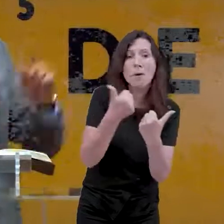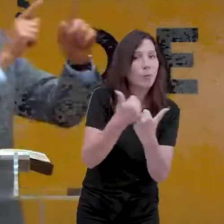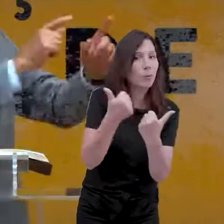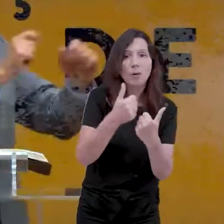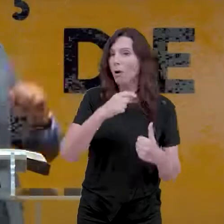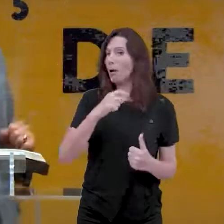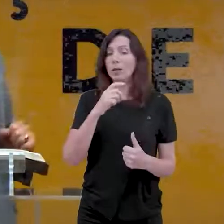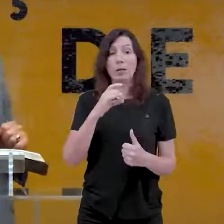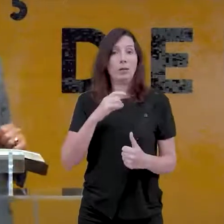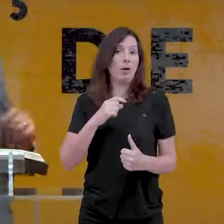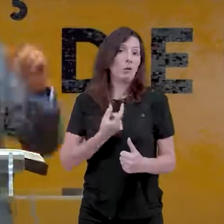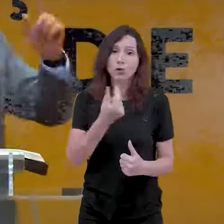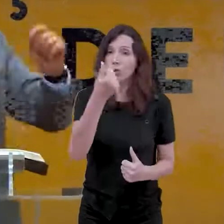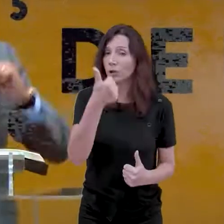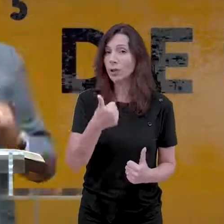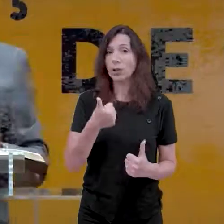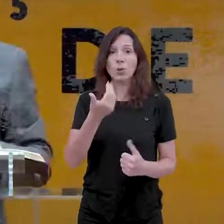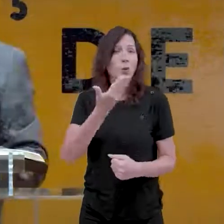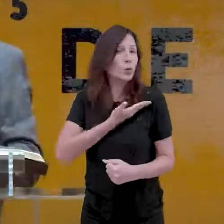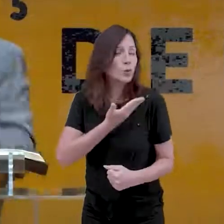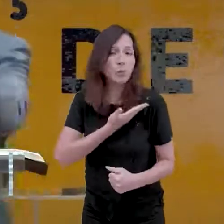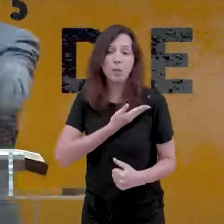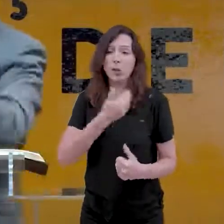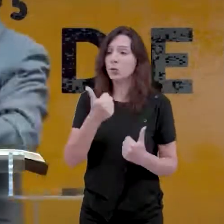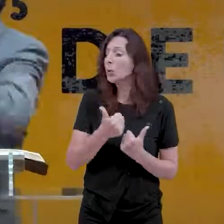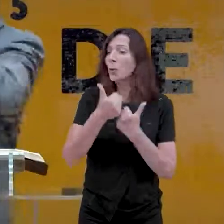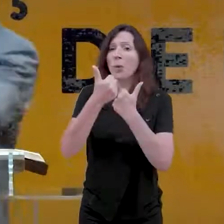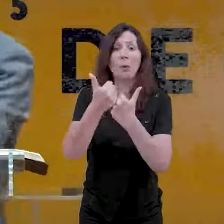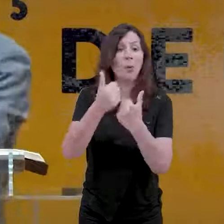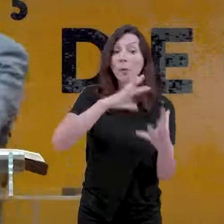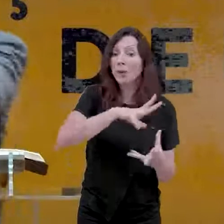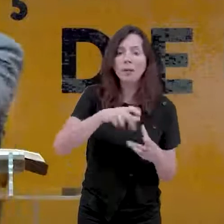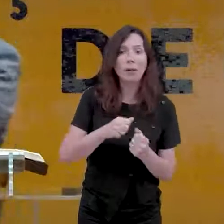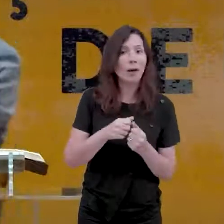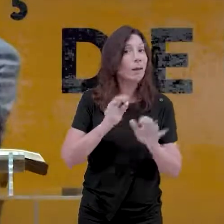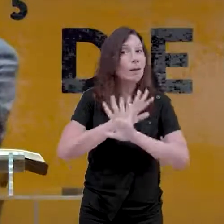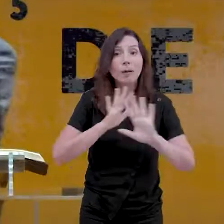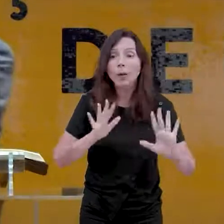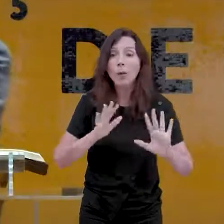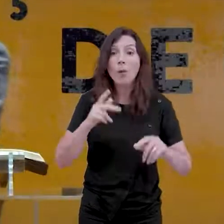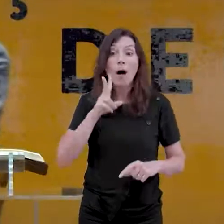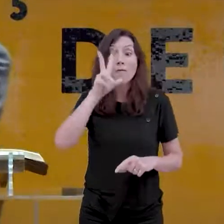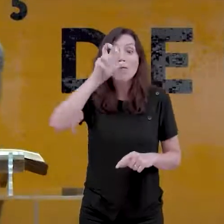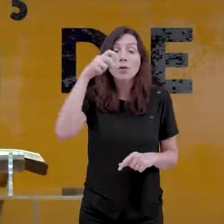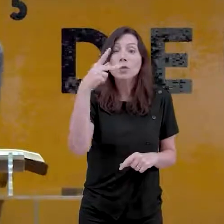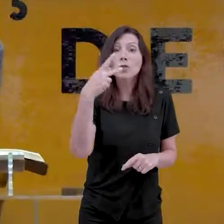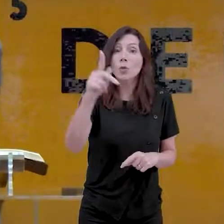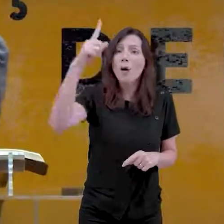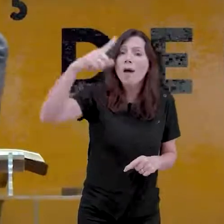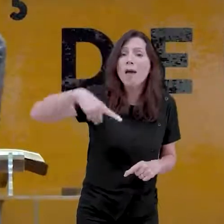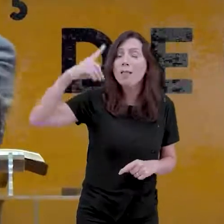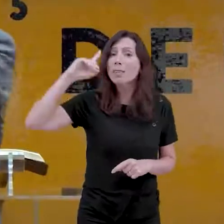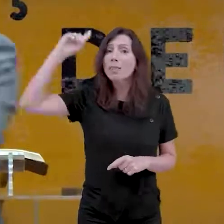amigos, a sua força não está nos homens, a sua força não está na terra, a sua força está em Deus. Se você tem Deus como sua força, você é